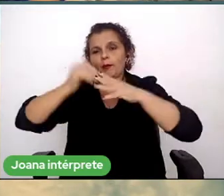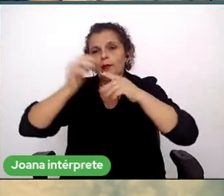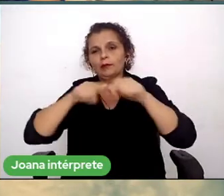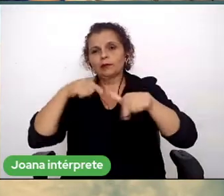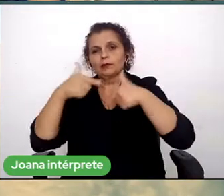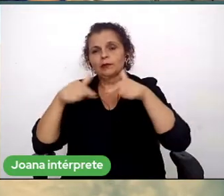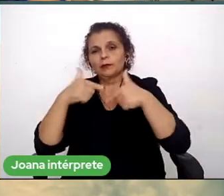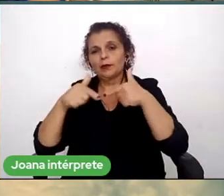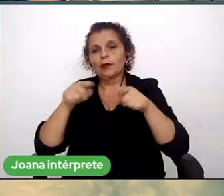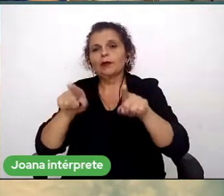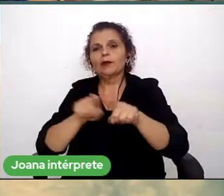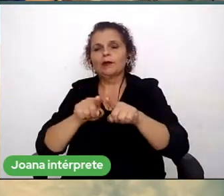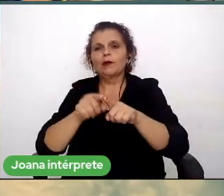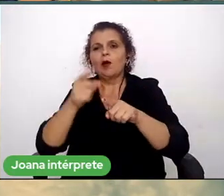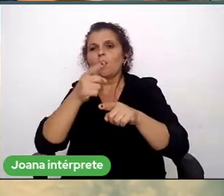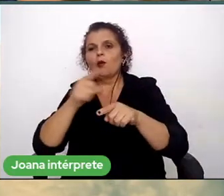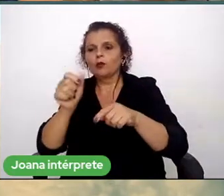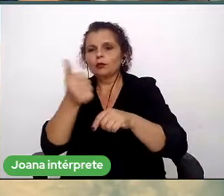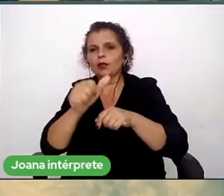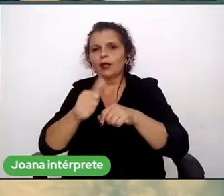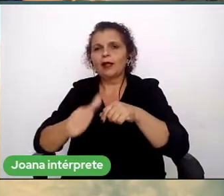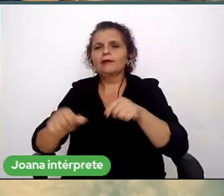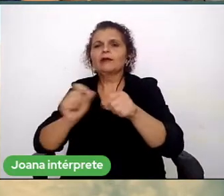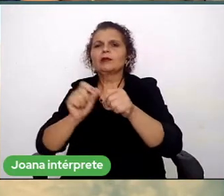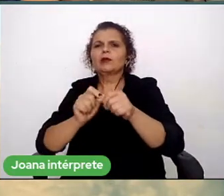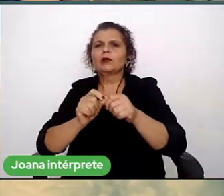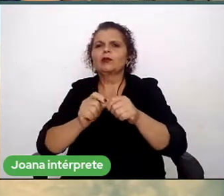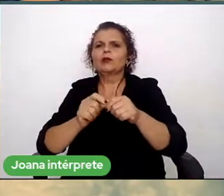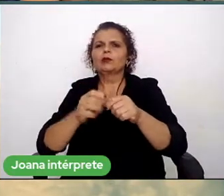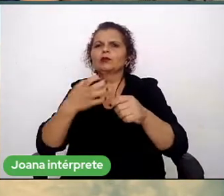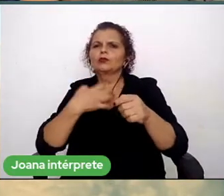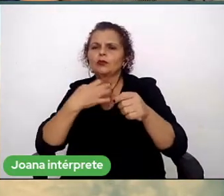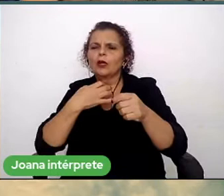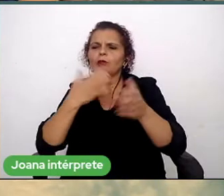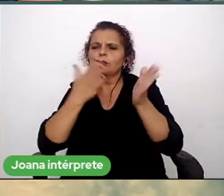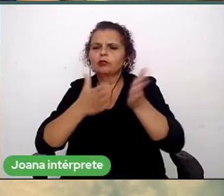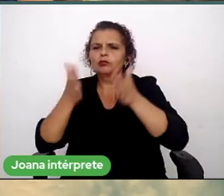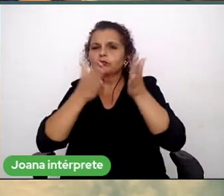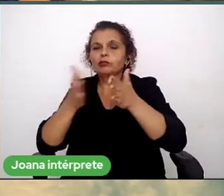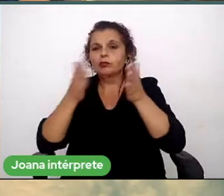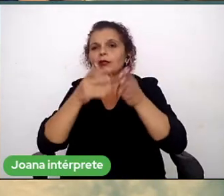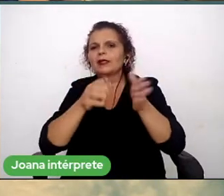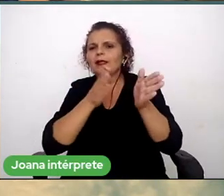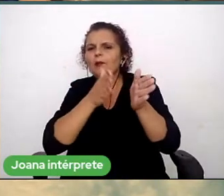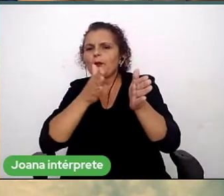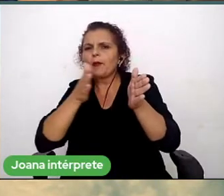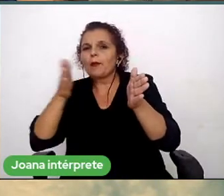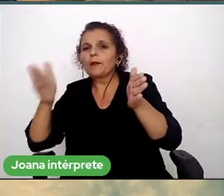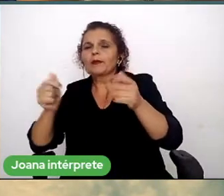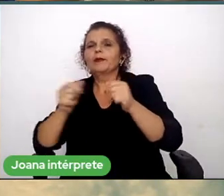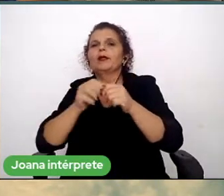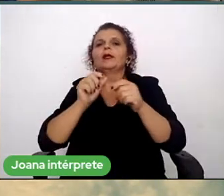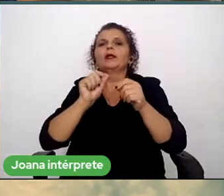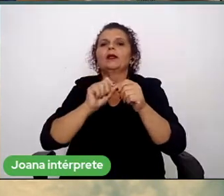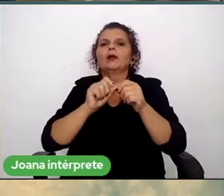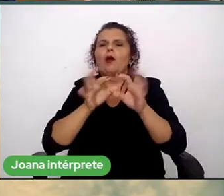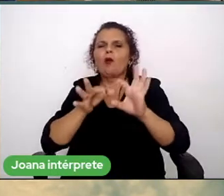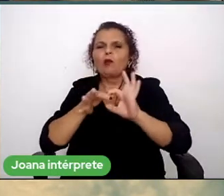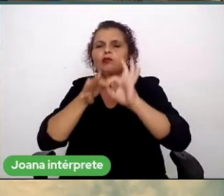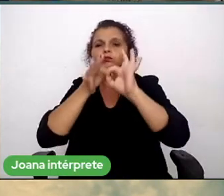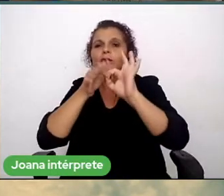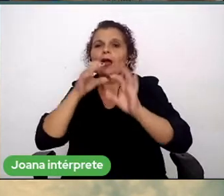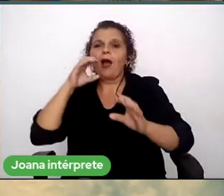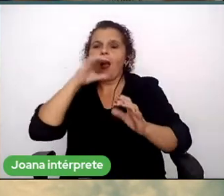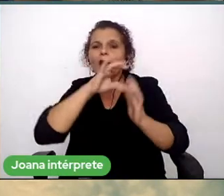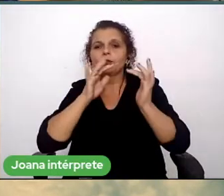trabalho que vão em última análise estabelecer estabelecer um ritmo por último estabelecer uma Cadência é que eu vou fazer um veículo muito rápido